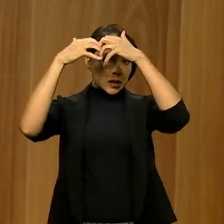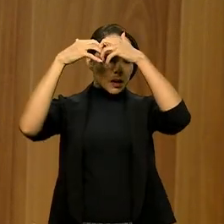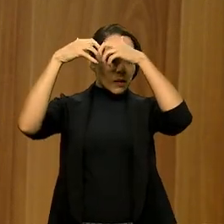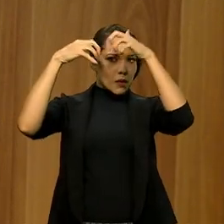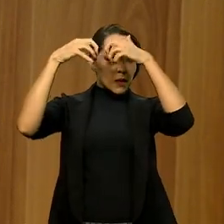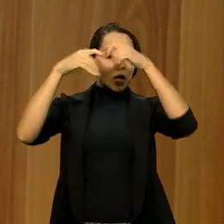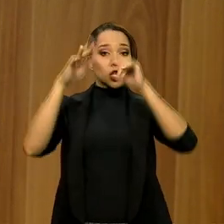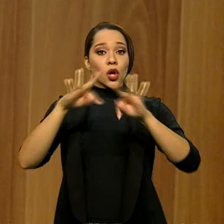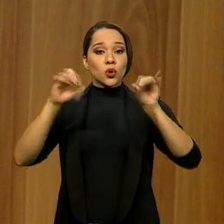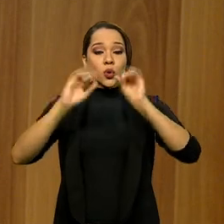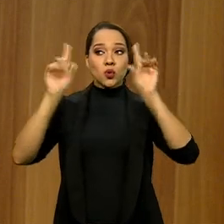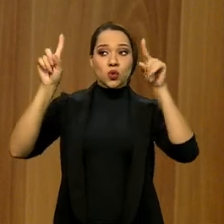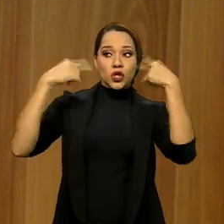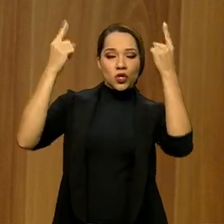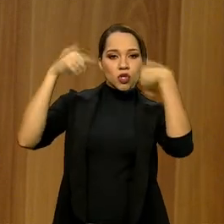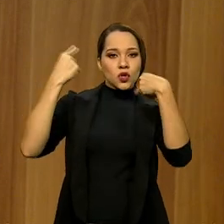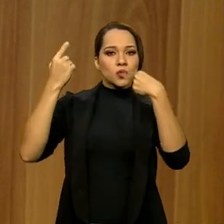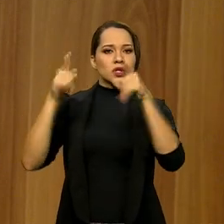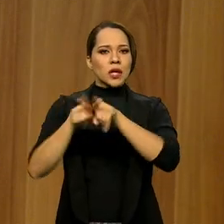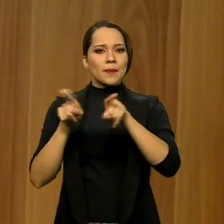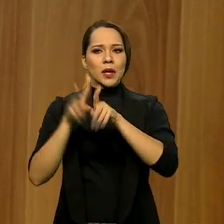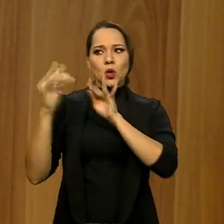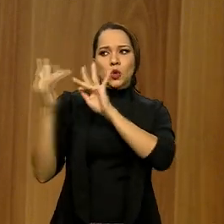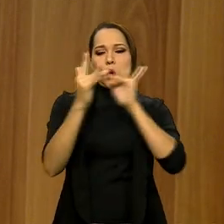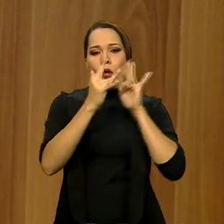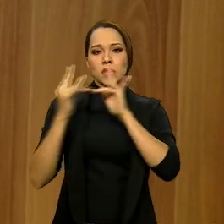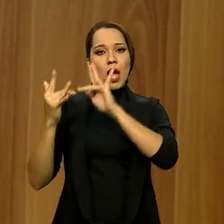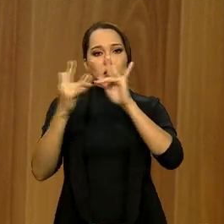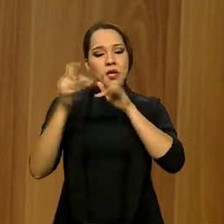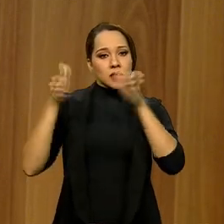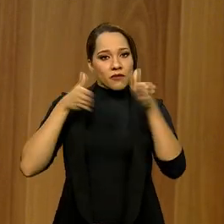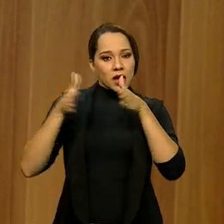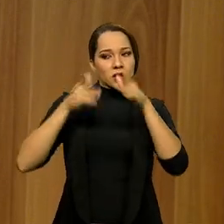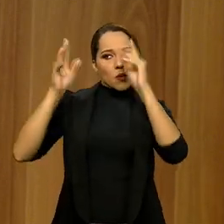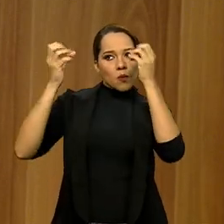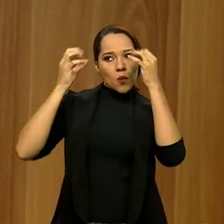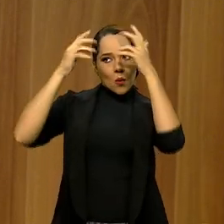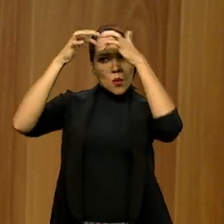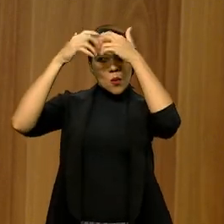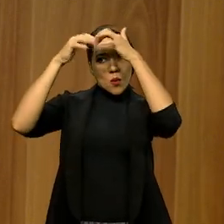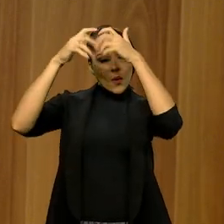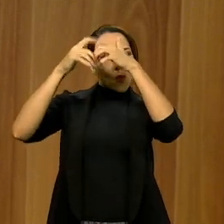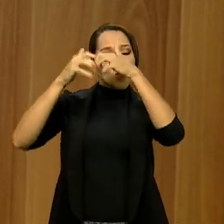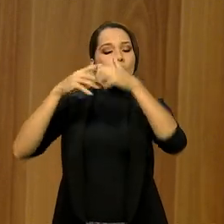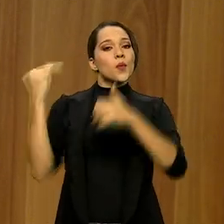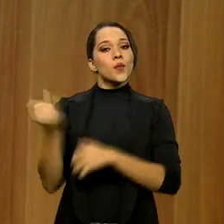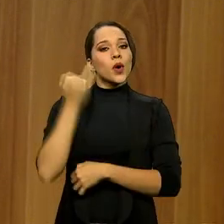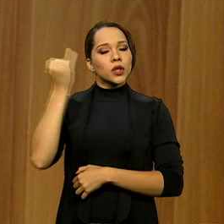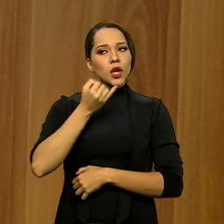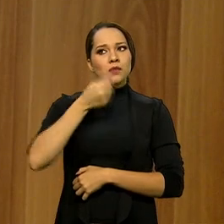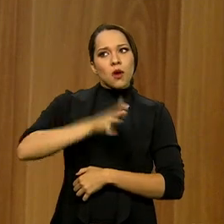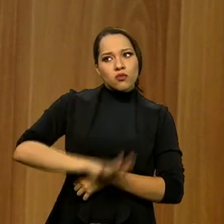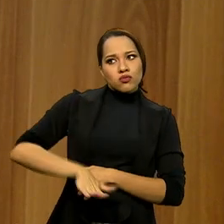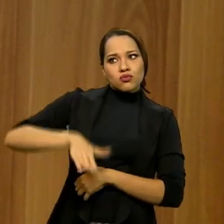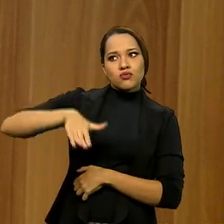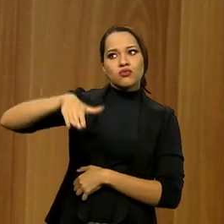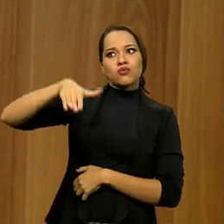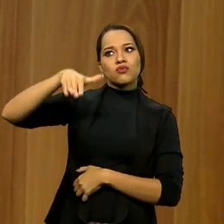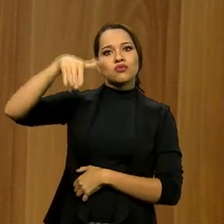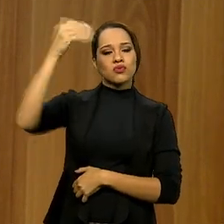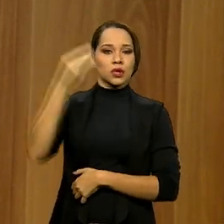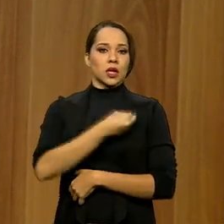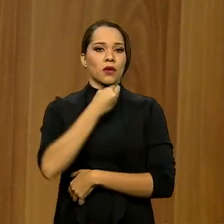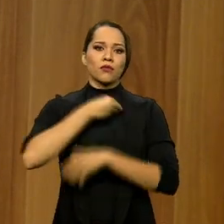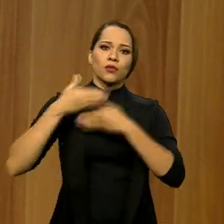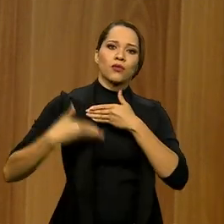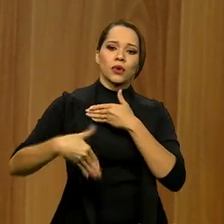Então, todos os estímulos e as relações que essa criança vai estabelecer nessa fase, elas são primordiais para o restante da sua vida,